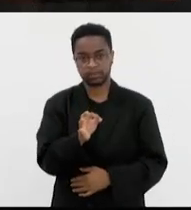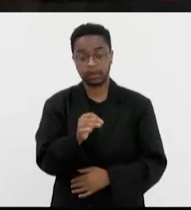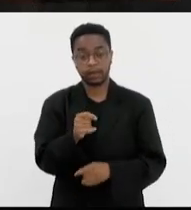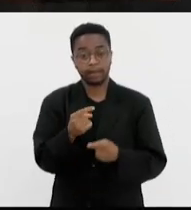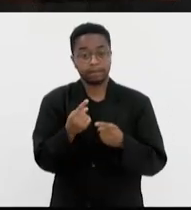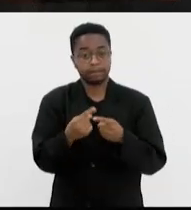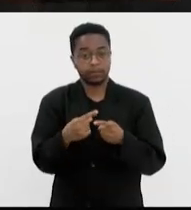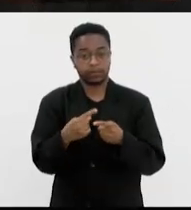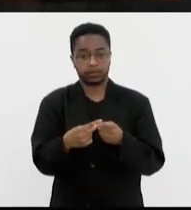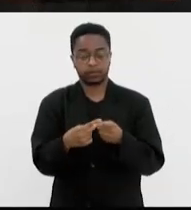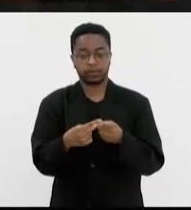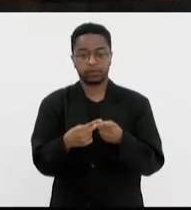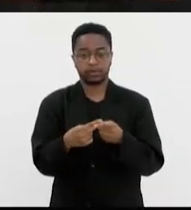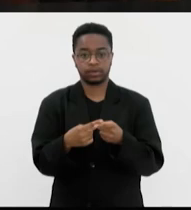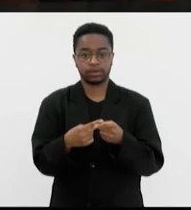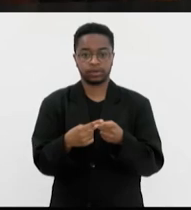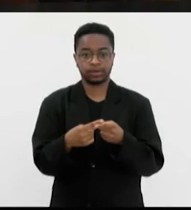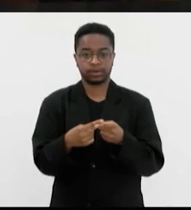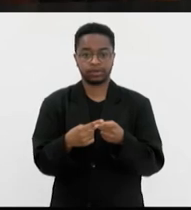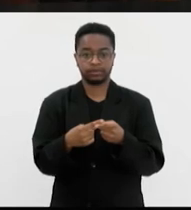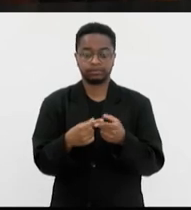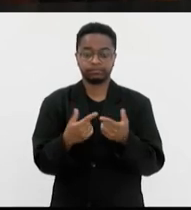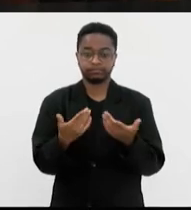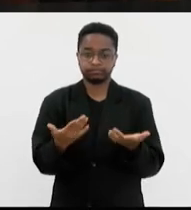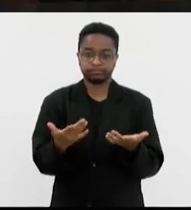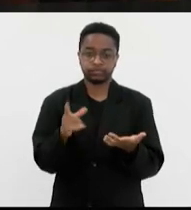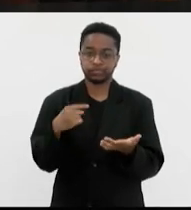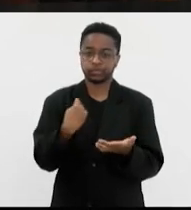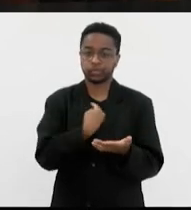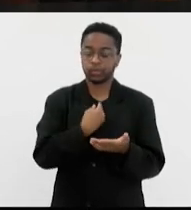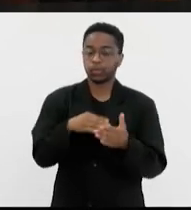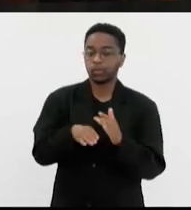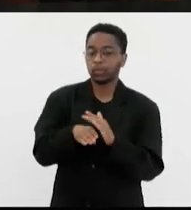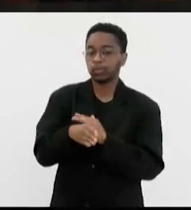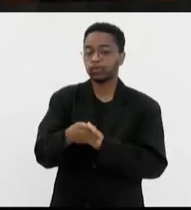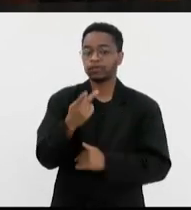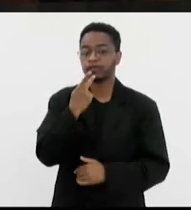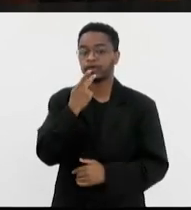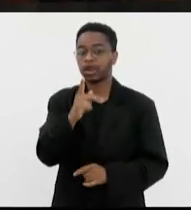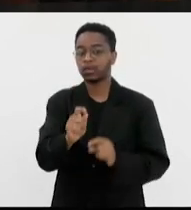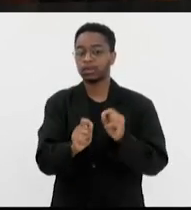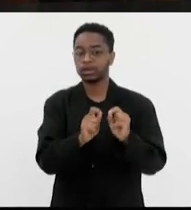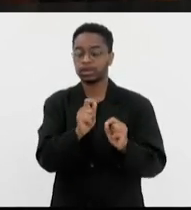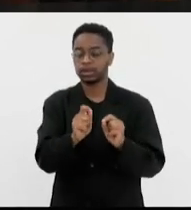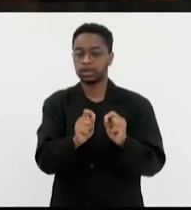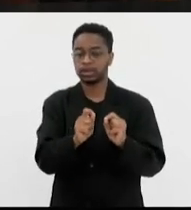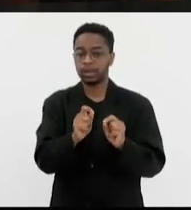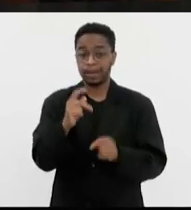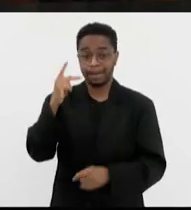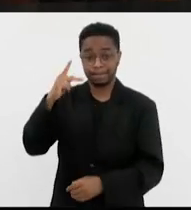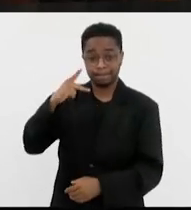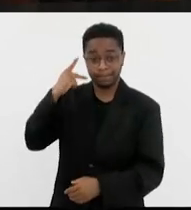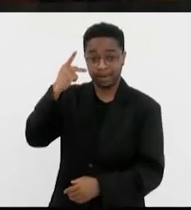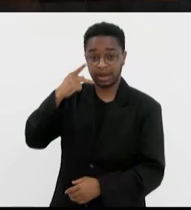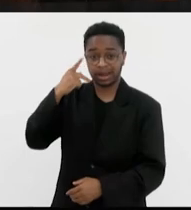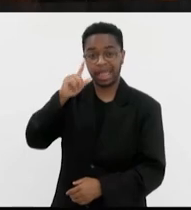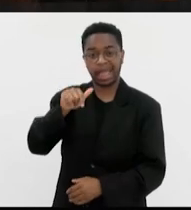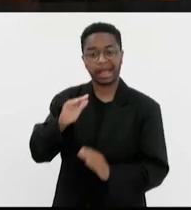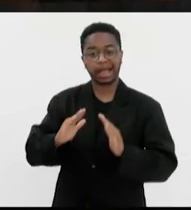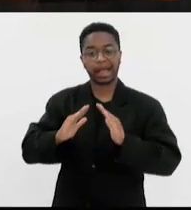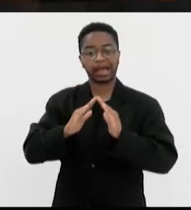porque é costume de se dizer que o parlamento é uma casa de